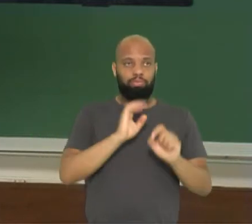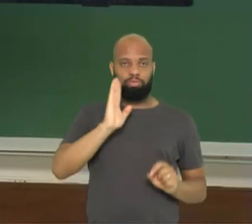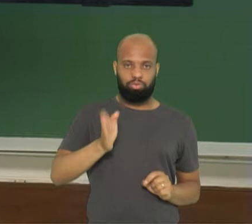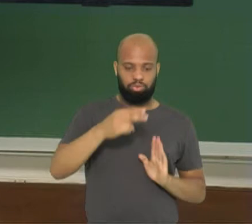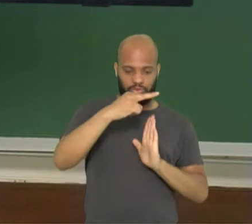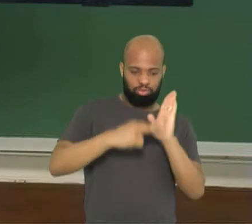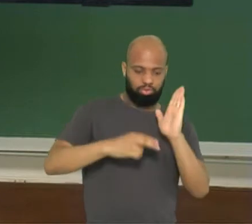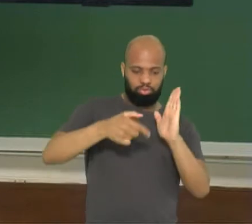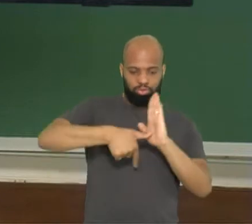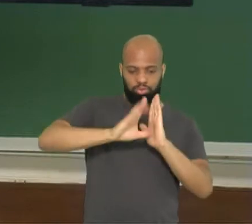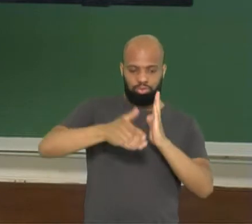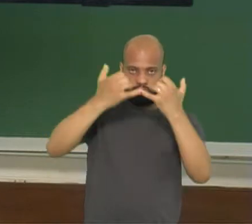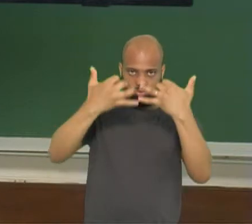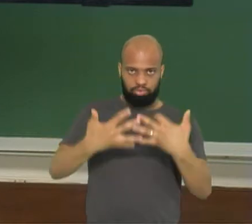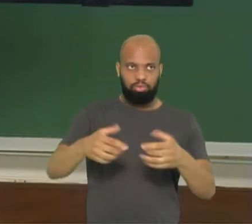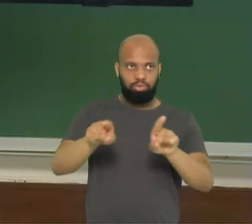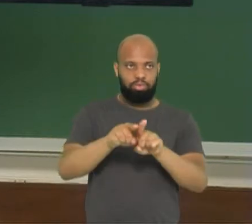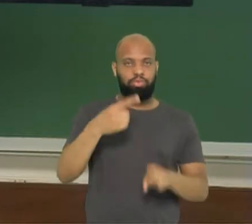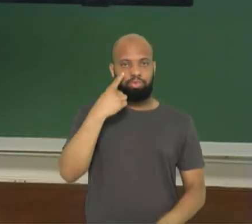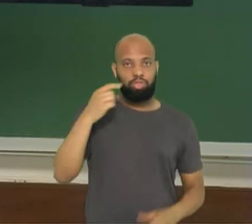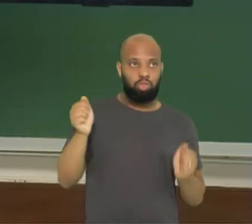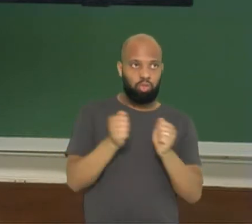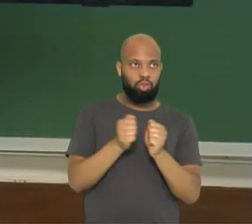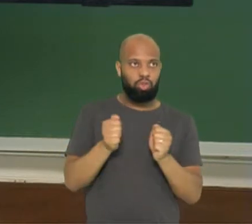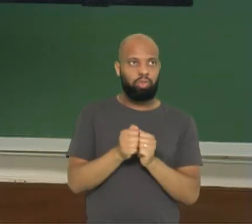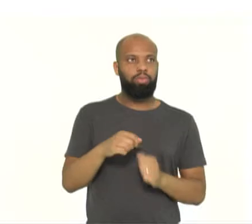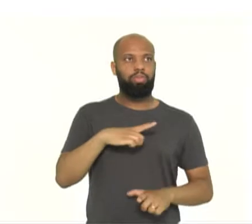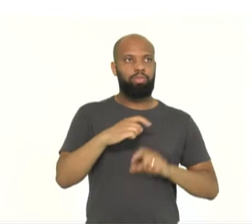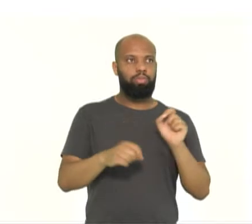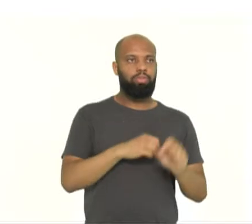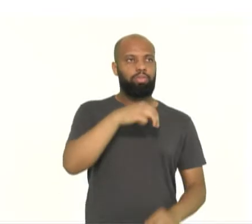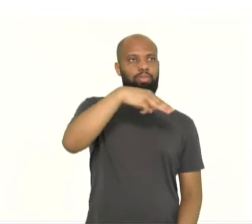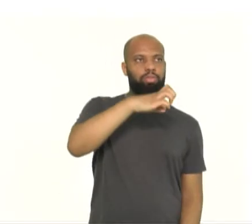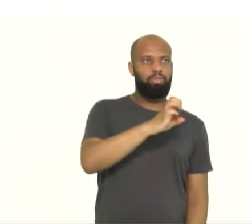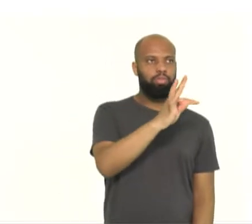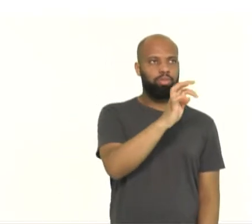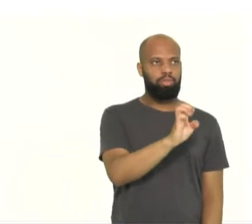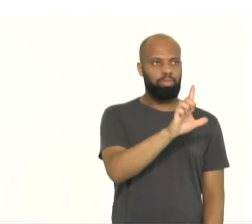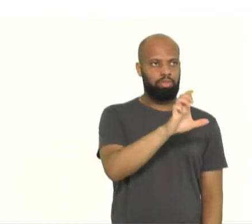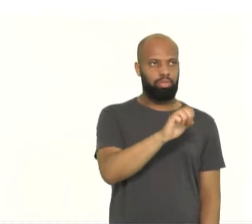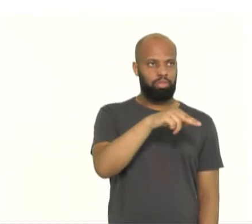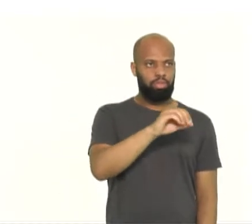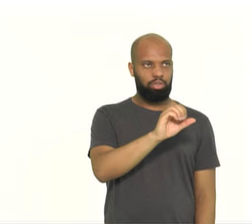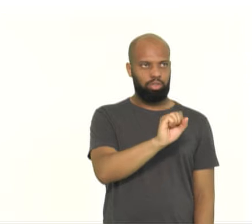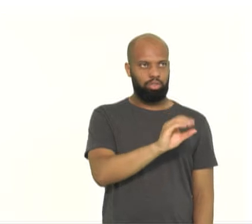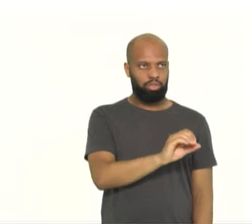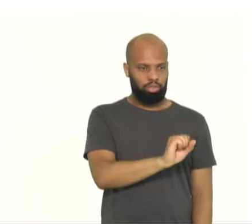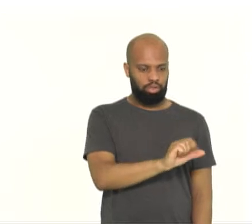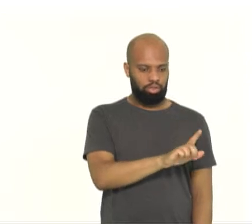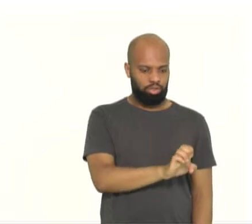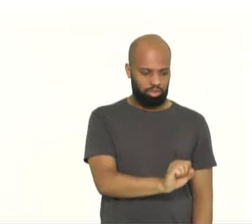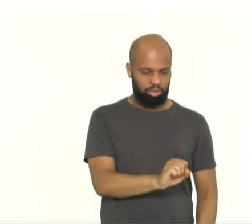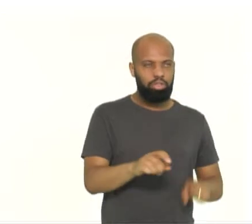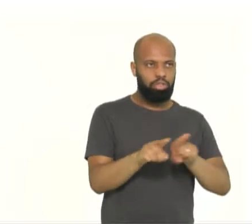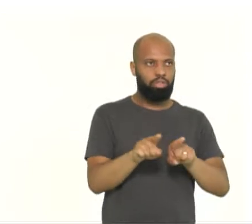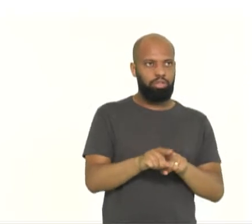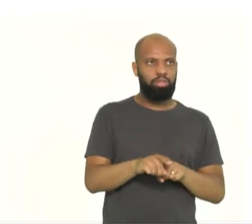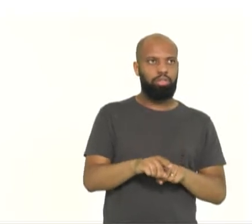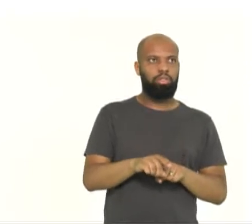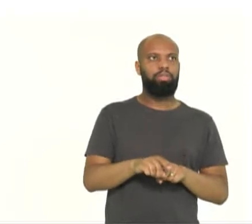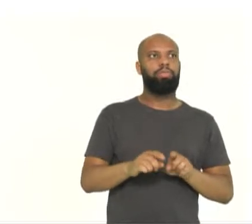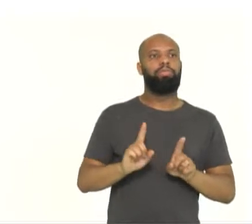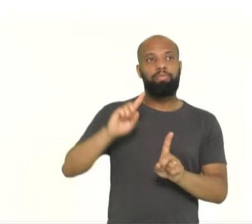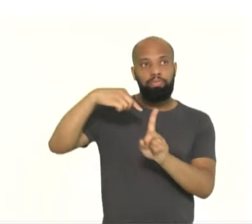leu e comentou com vocês. Vamos ver aqui. Então, nós temos aqui me, te, le, nos, os e les,